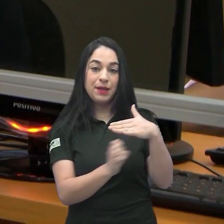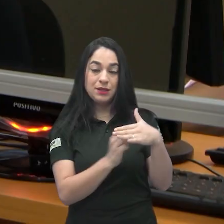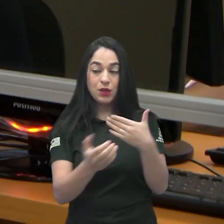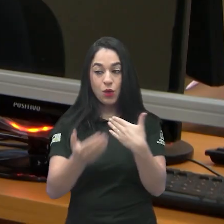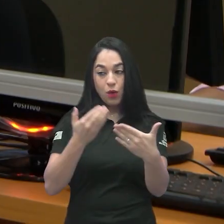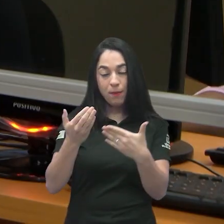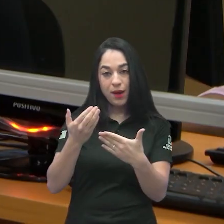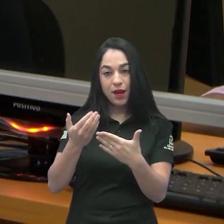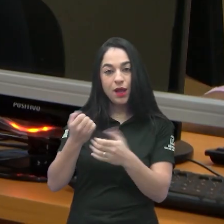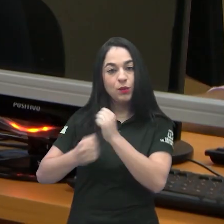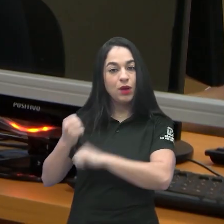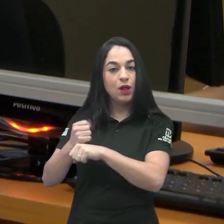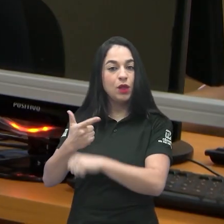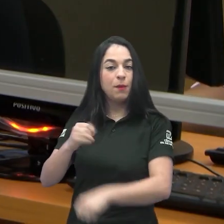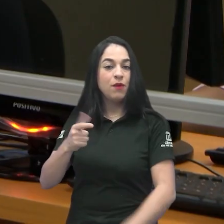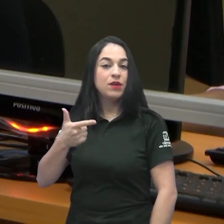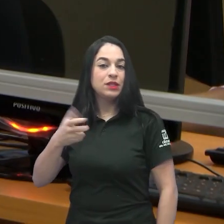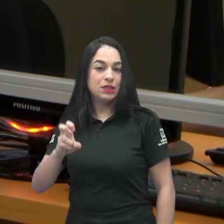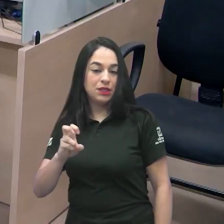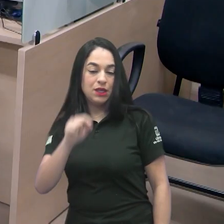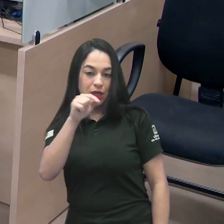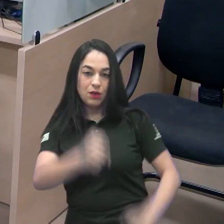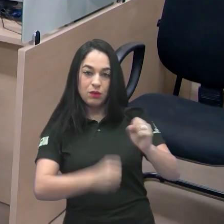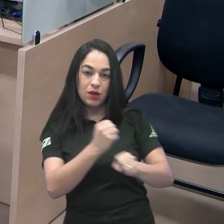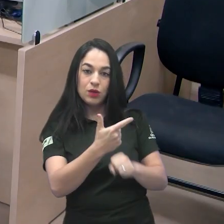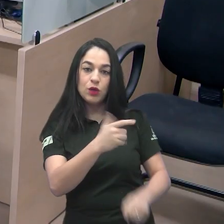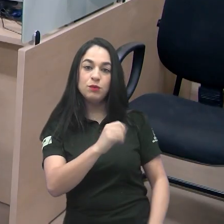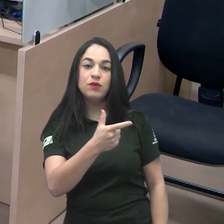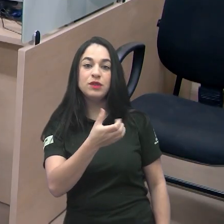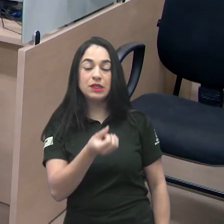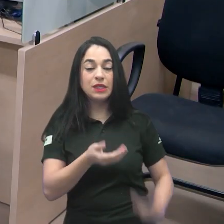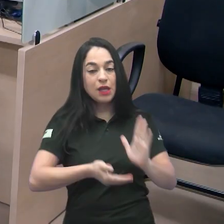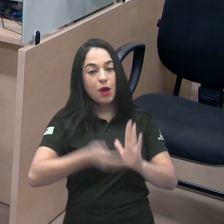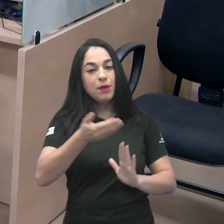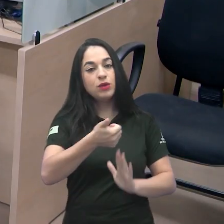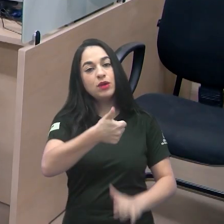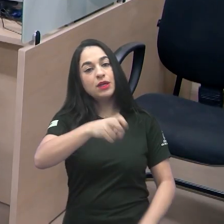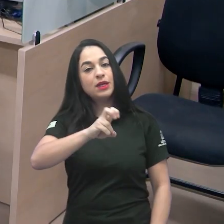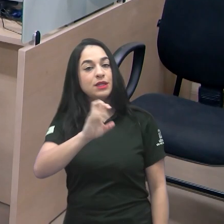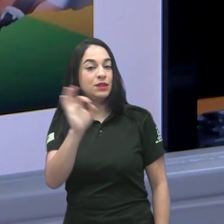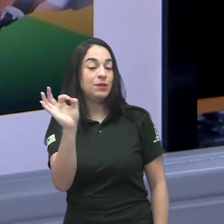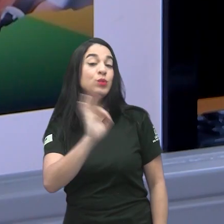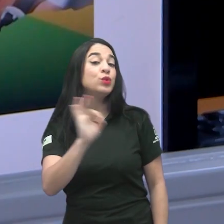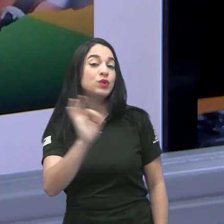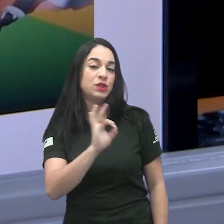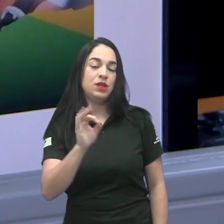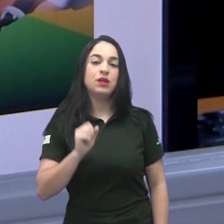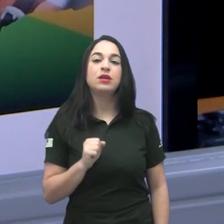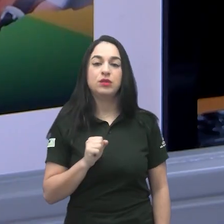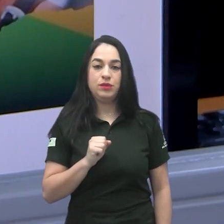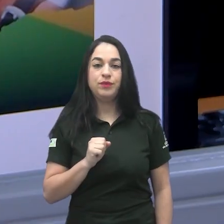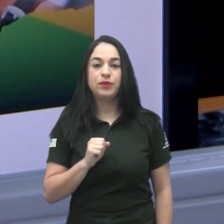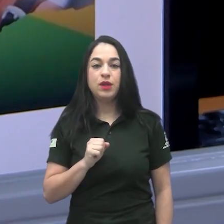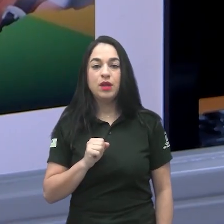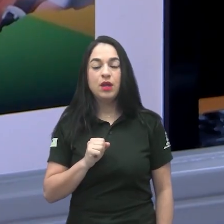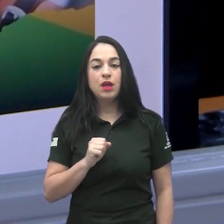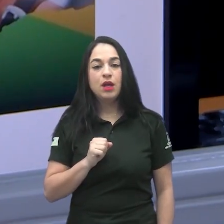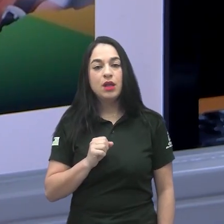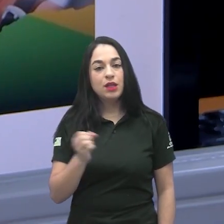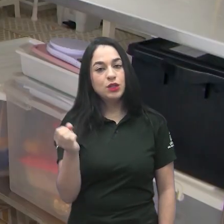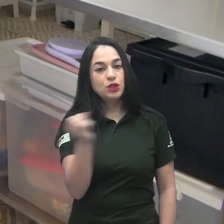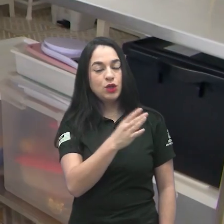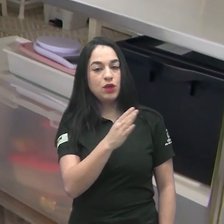que representa um aumento de 15% em relação ao mesmo período do ano passado. Os MEIs foram os que mais